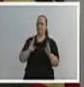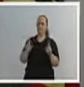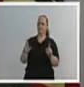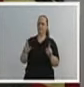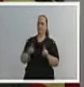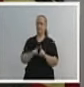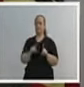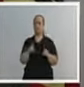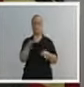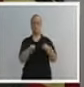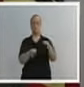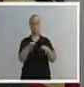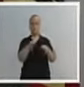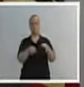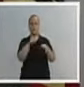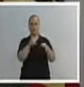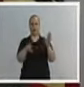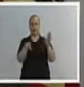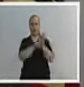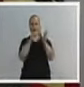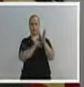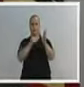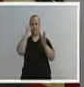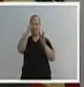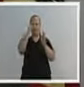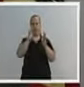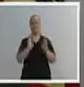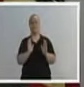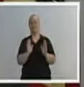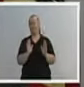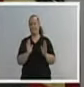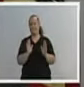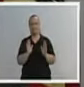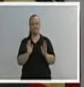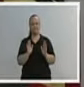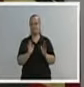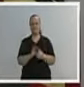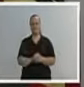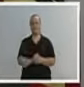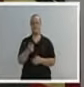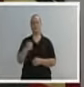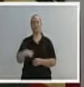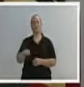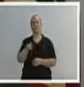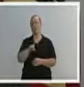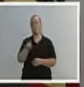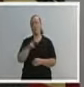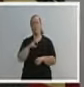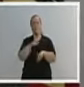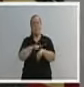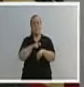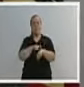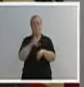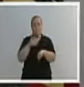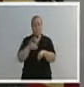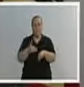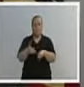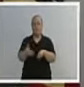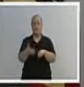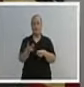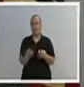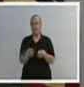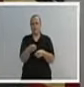não estão acima da lei. Agora, não era necessário, não coube para aquele momento desfigurar os projetos,